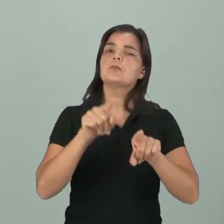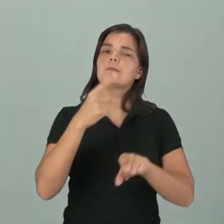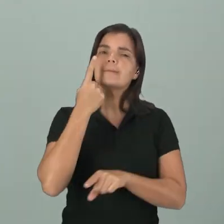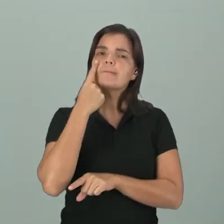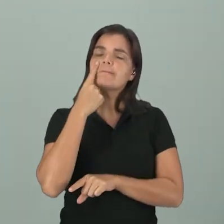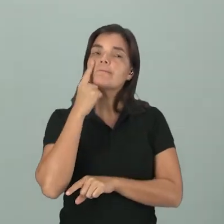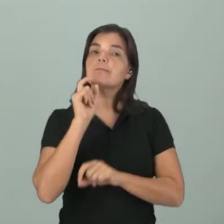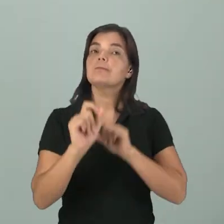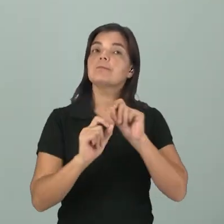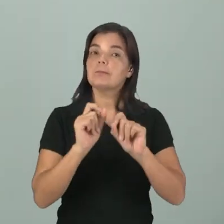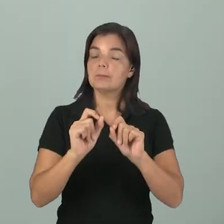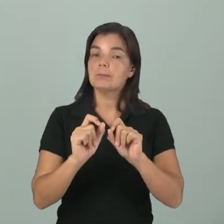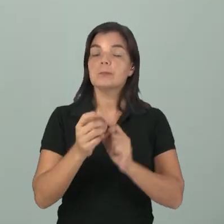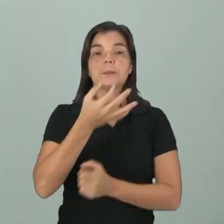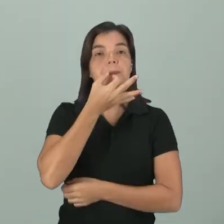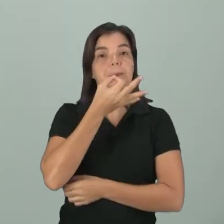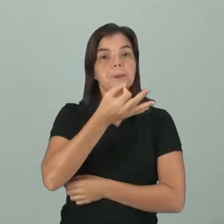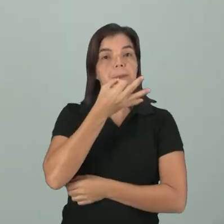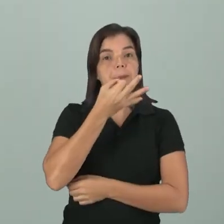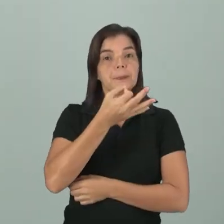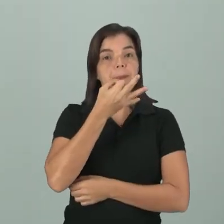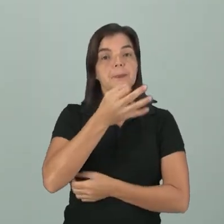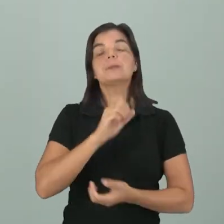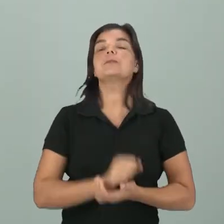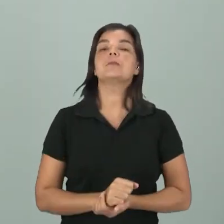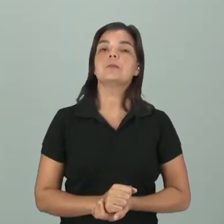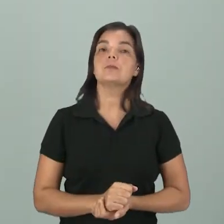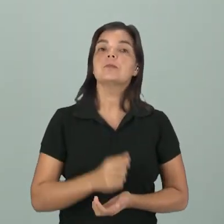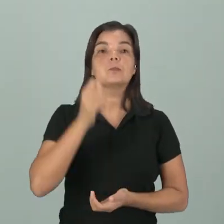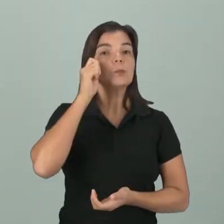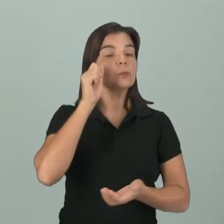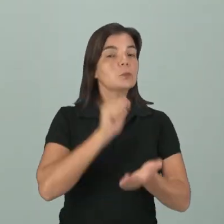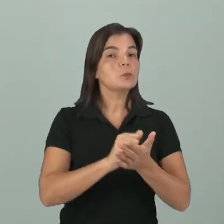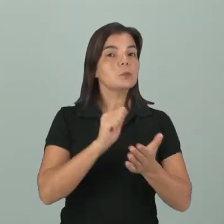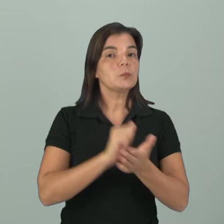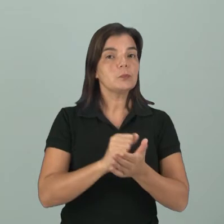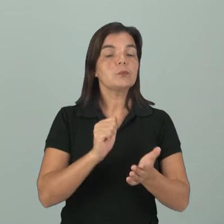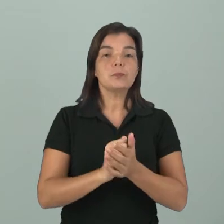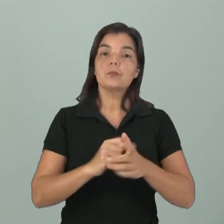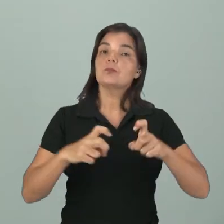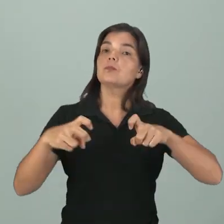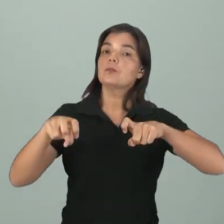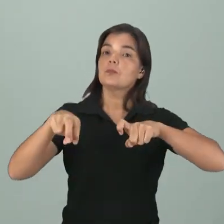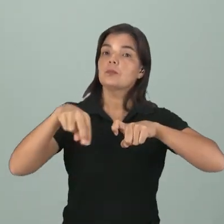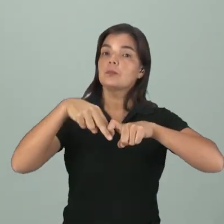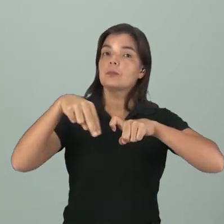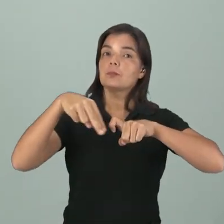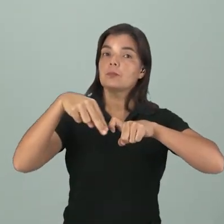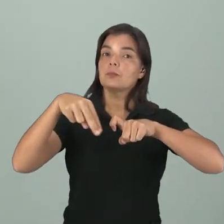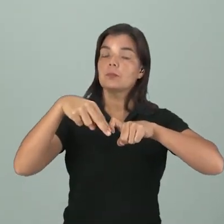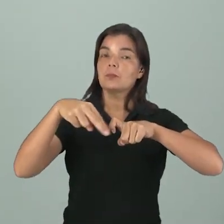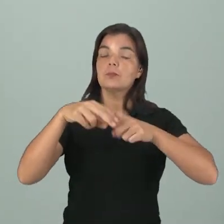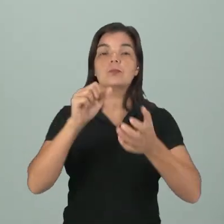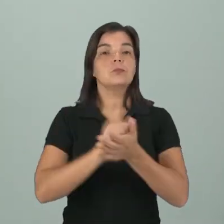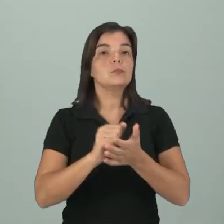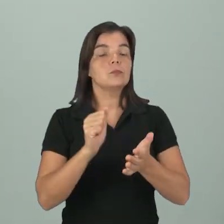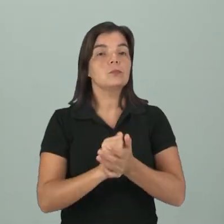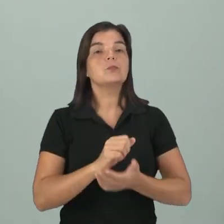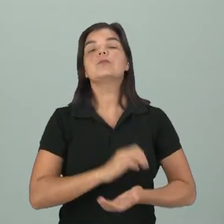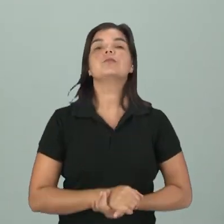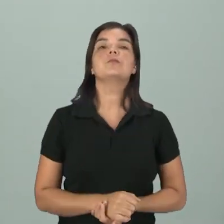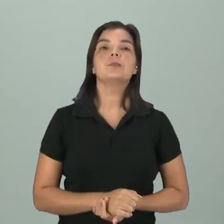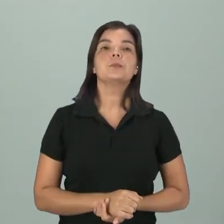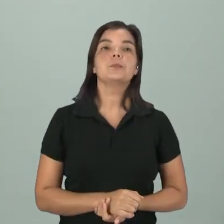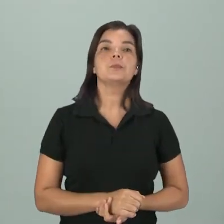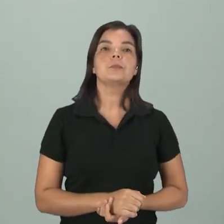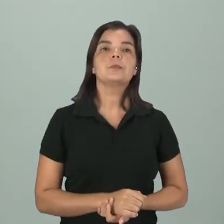vamos observar a opinião dessa articulista, que foi a nutricionista que escreveu esse artigo de opinião.